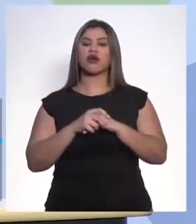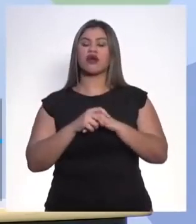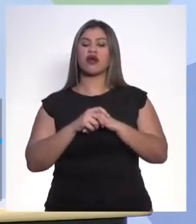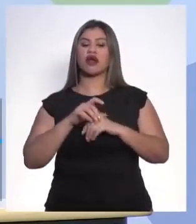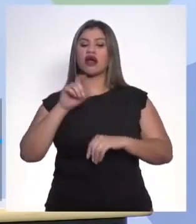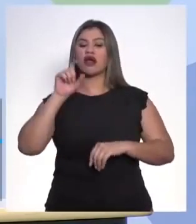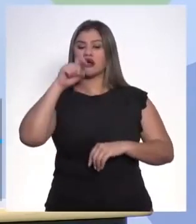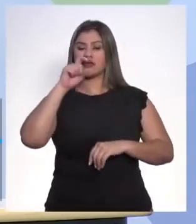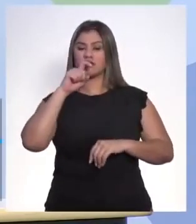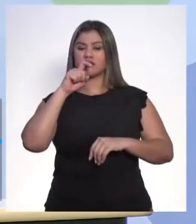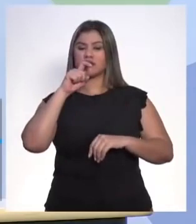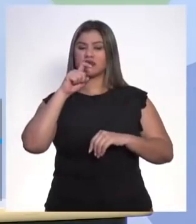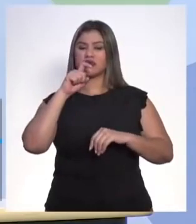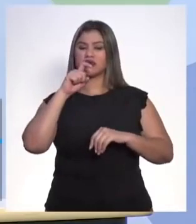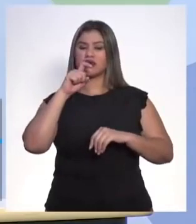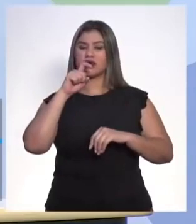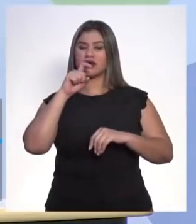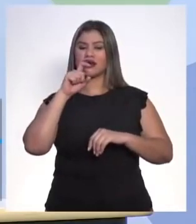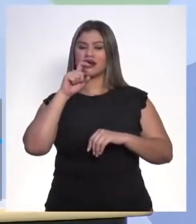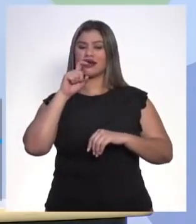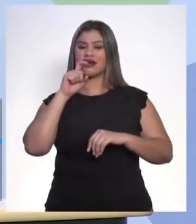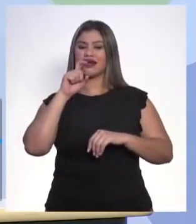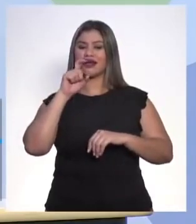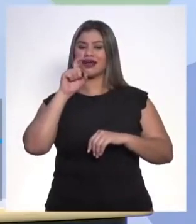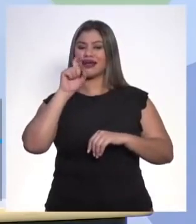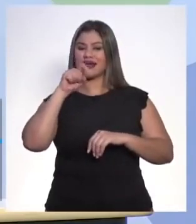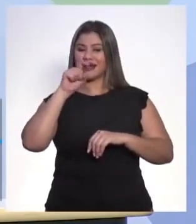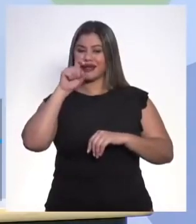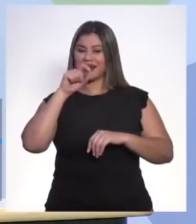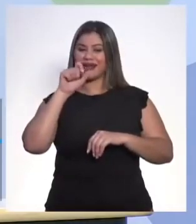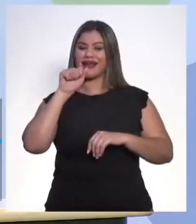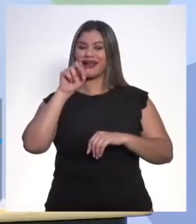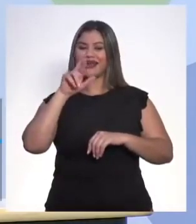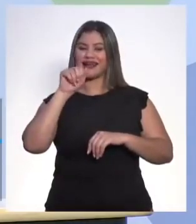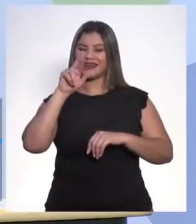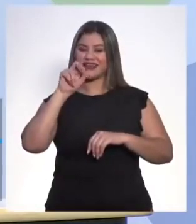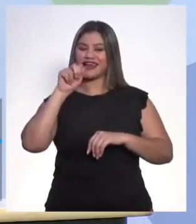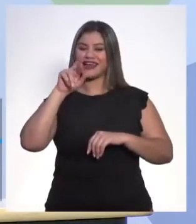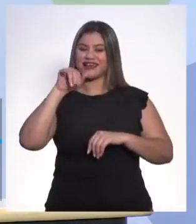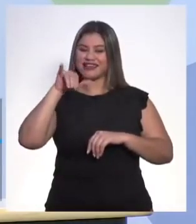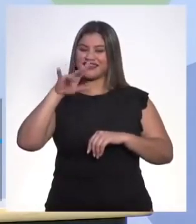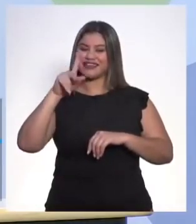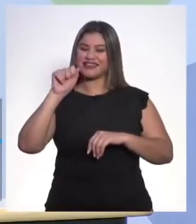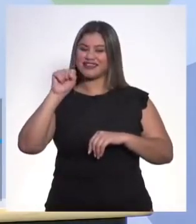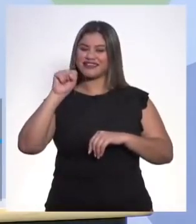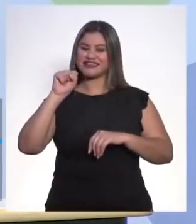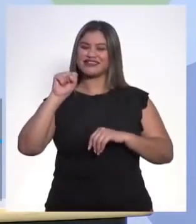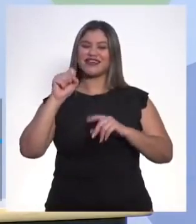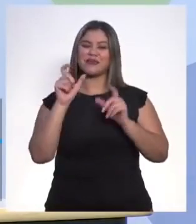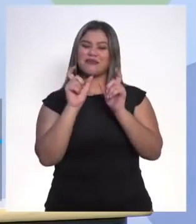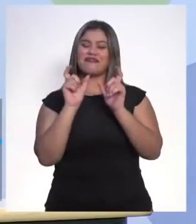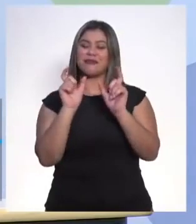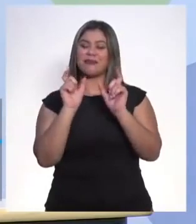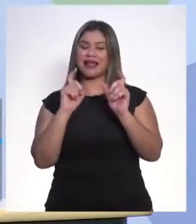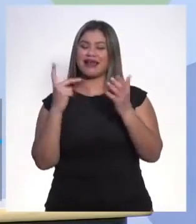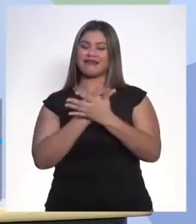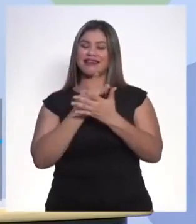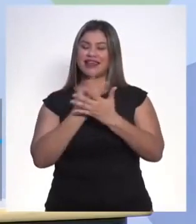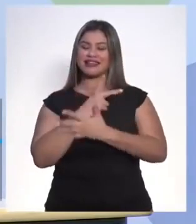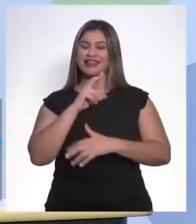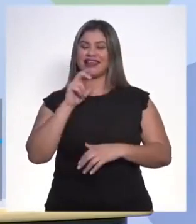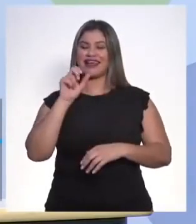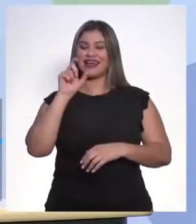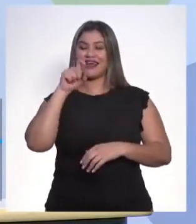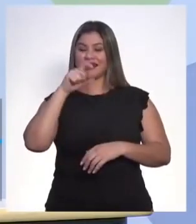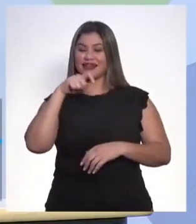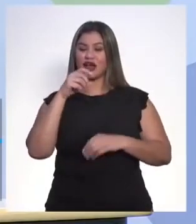em isolamento. Ariranhas? Falei, tá vendo? Ararinhas. Desde que eu li esse texto, estou falando ariranha.